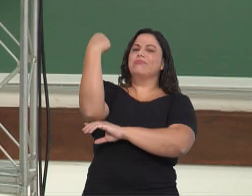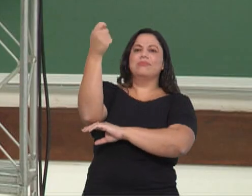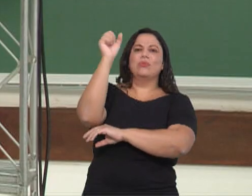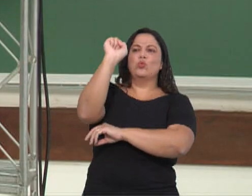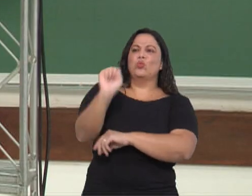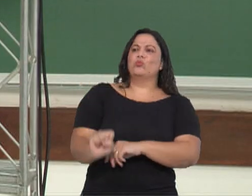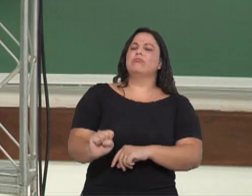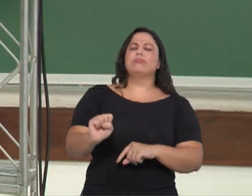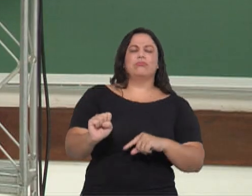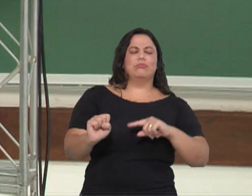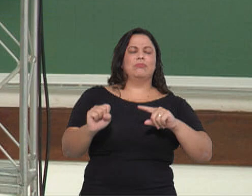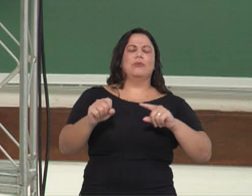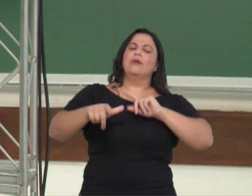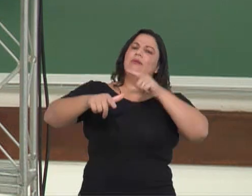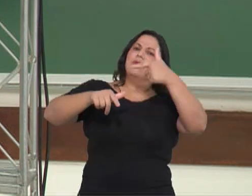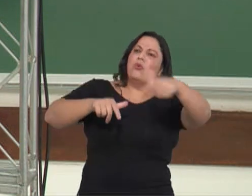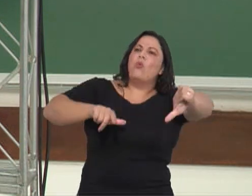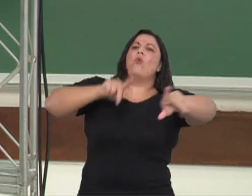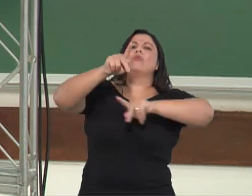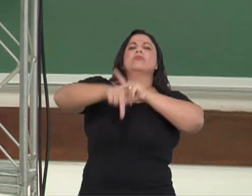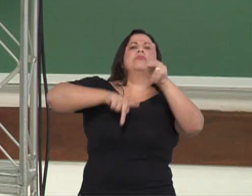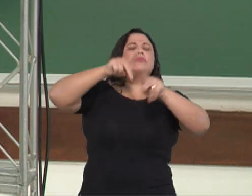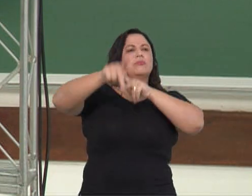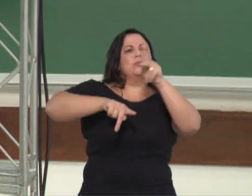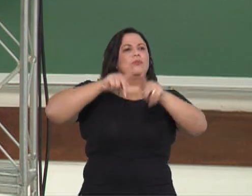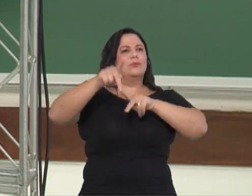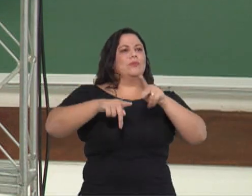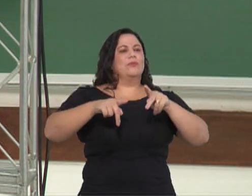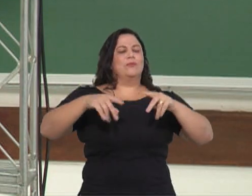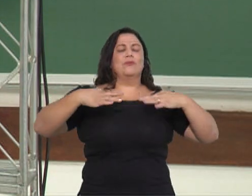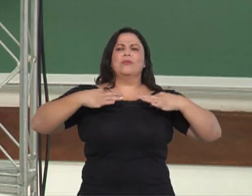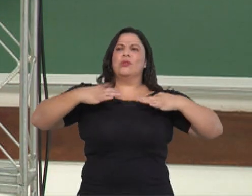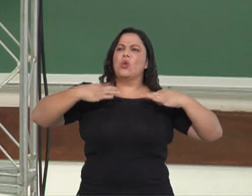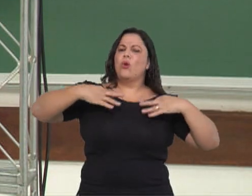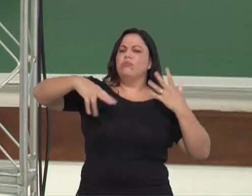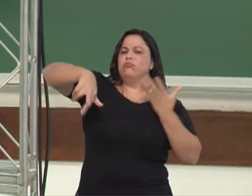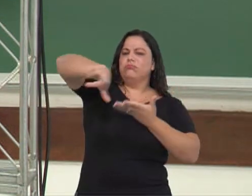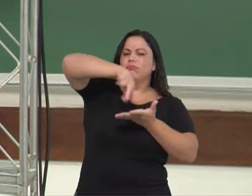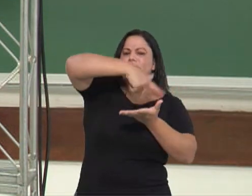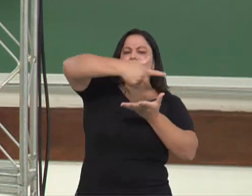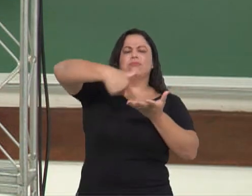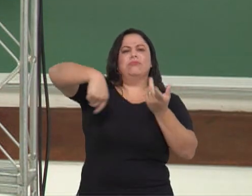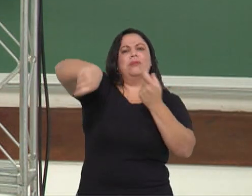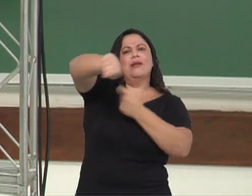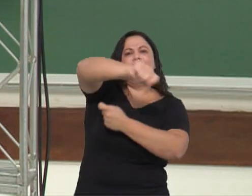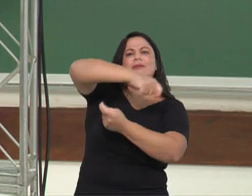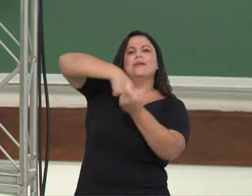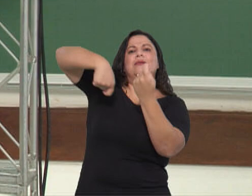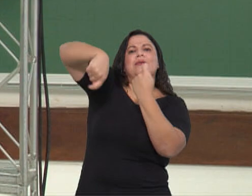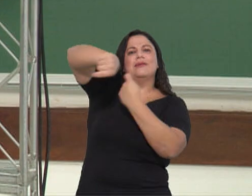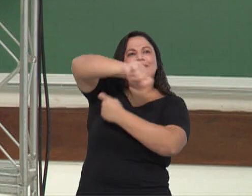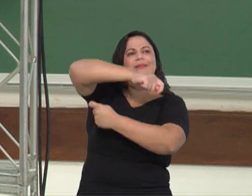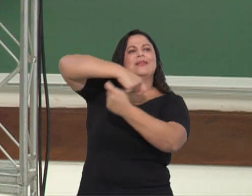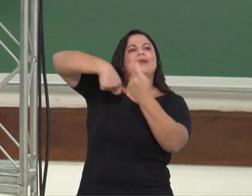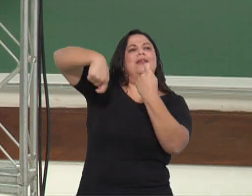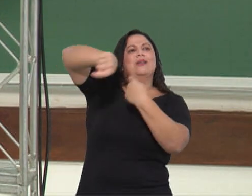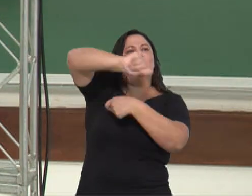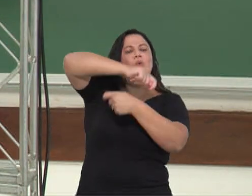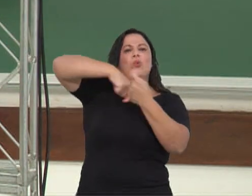com roupas típicas, aqui são roupas gauchescas, eles vão dançando e enrolando essa fita e formando